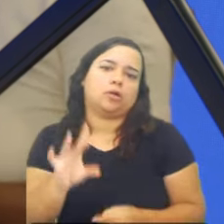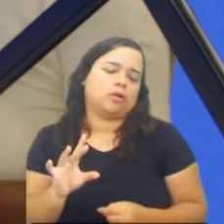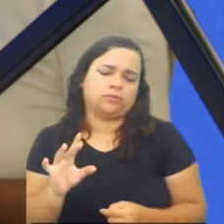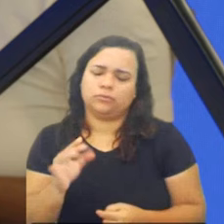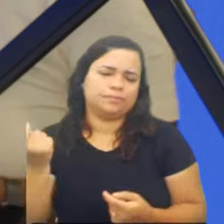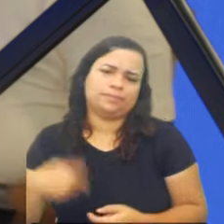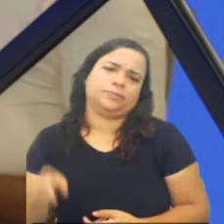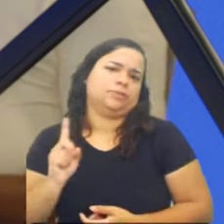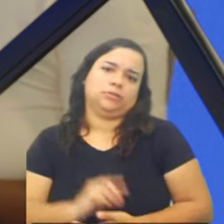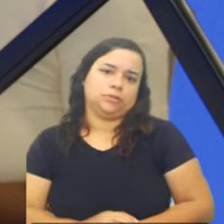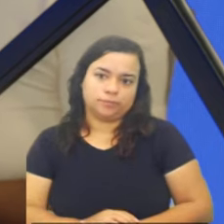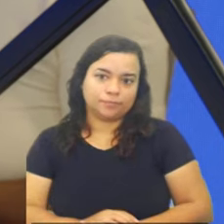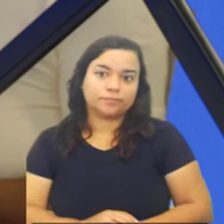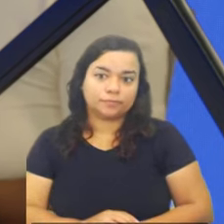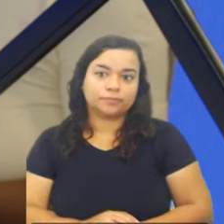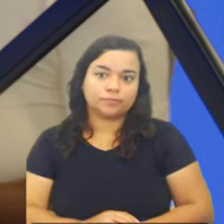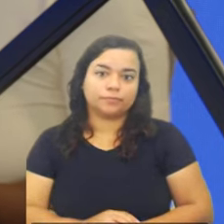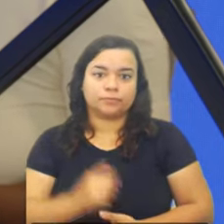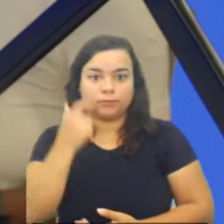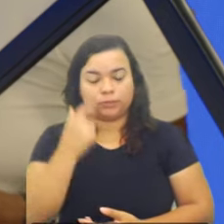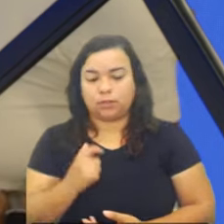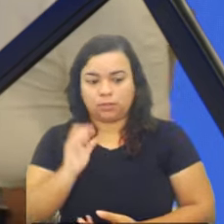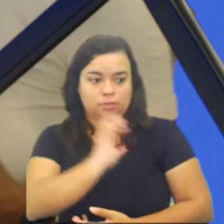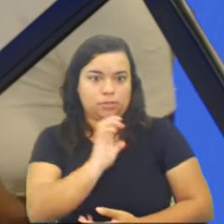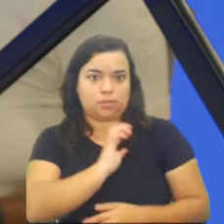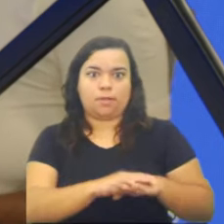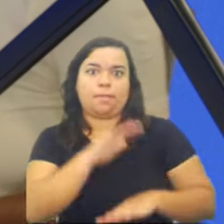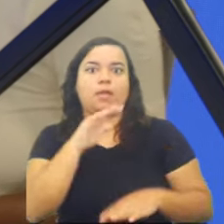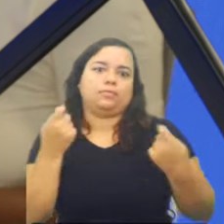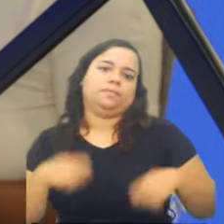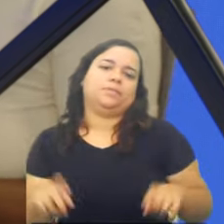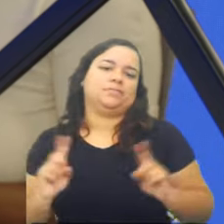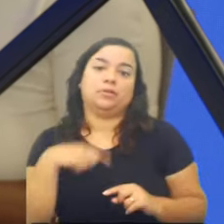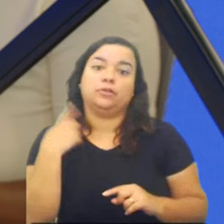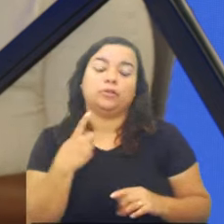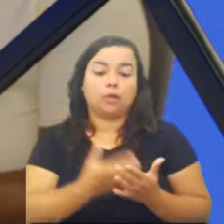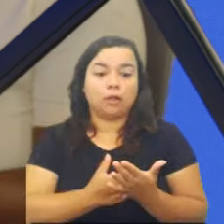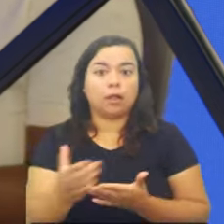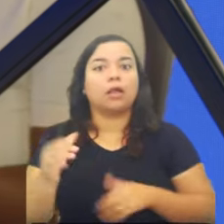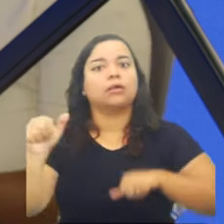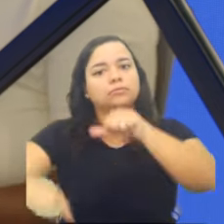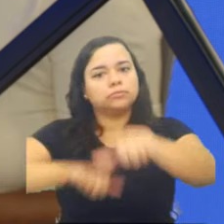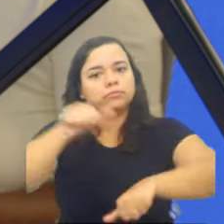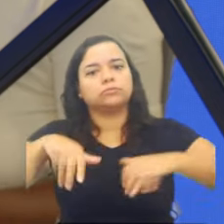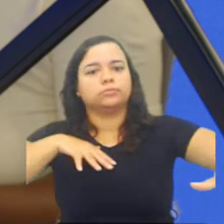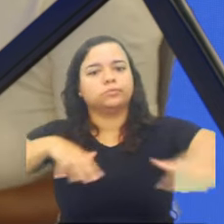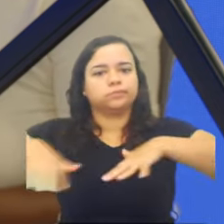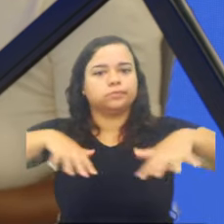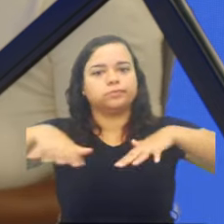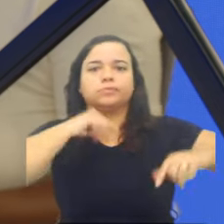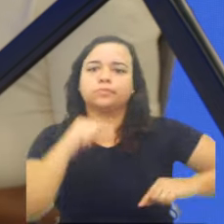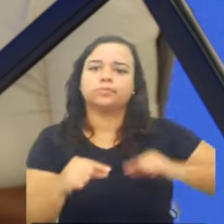não preciso sabe eh ser a pessoa mais rica a gente começa transformando